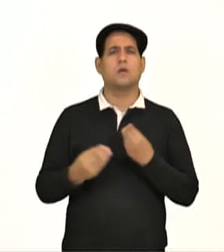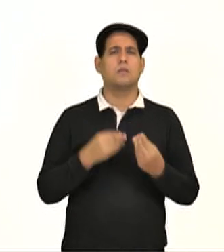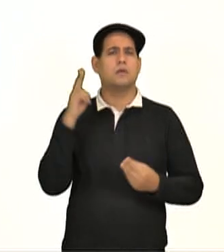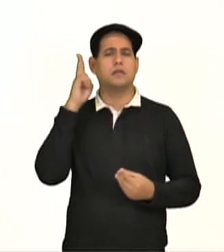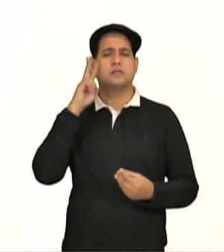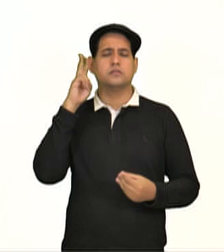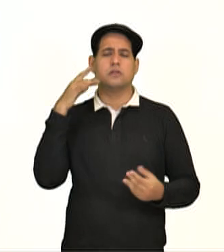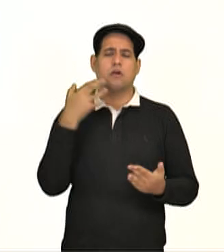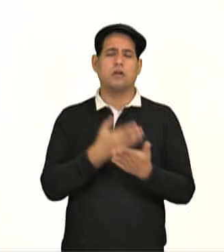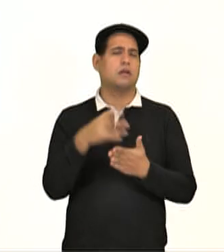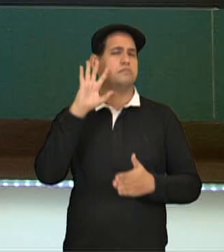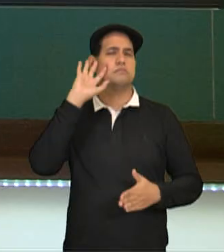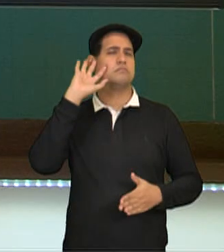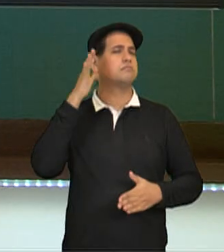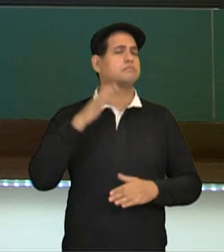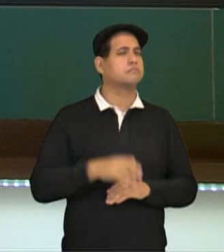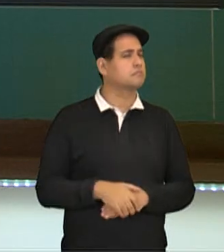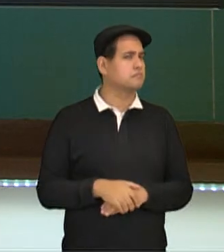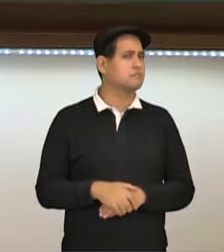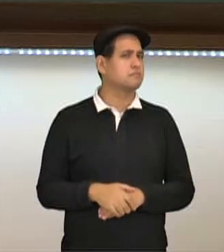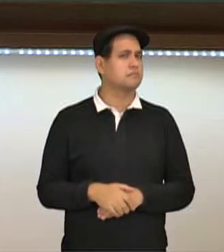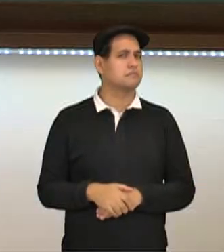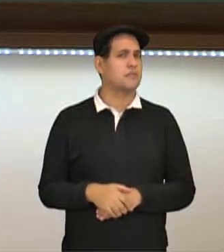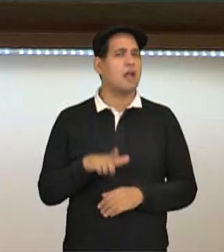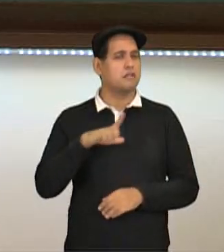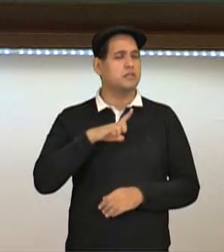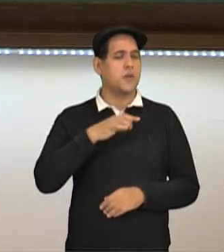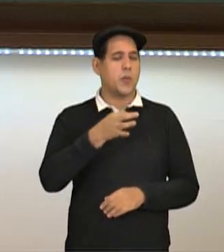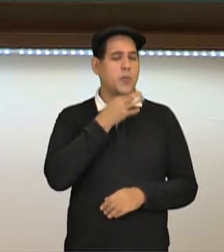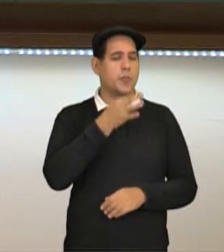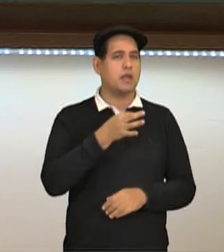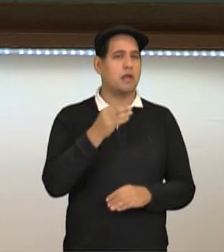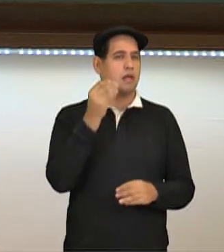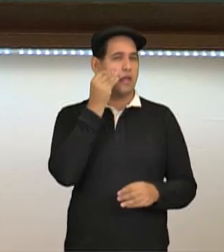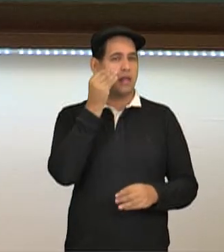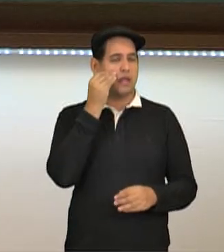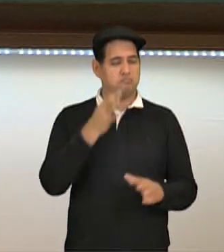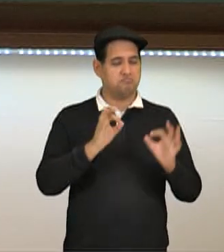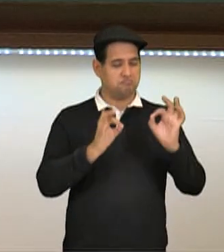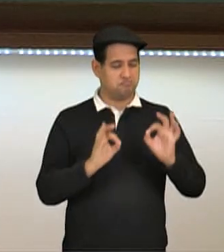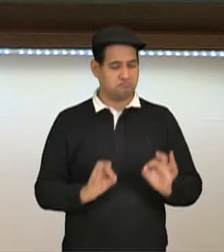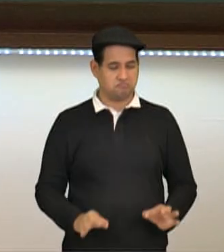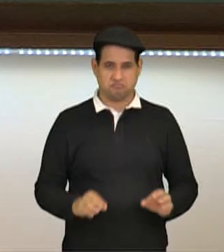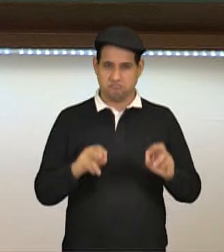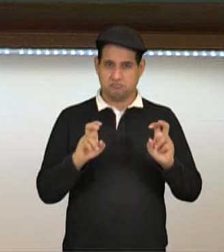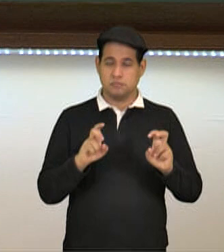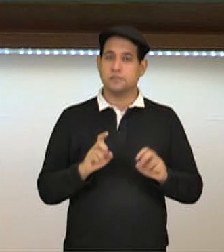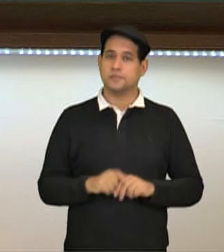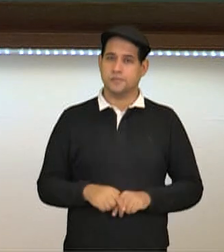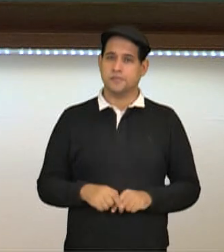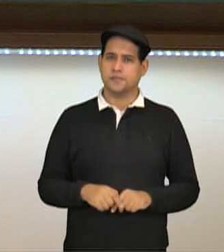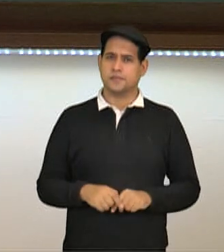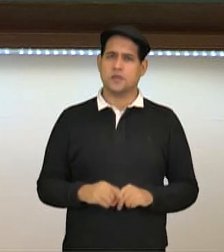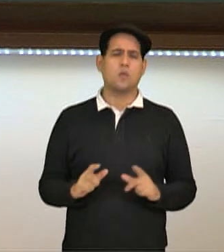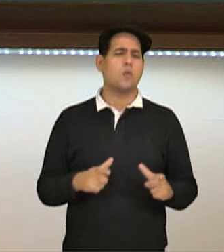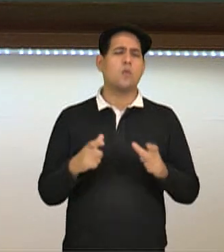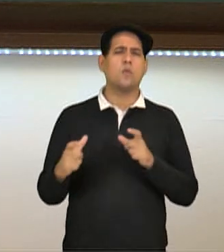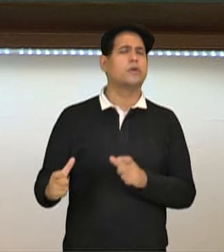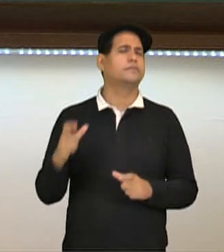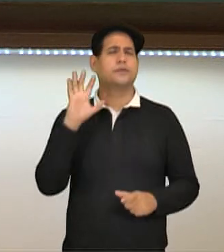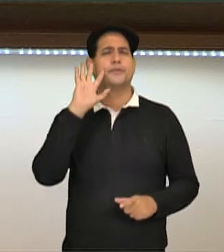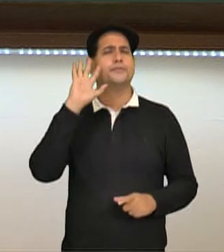história acontece? Será que vocês têm um palpite para tentar acertar essa questão temporal? Quando que os